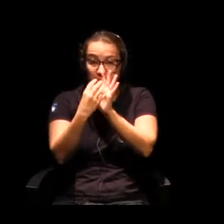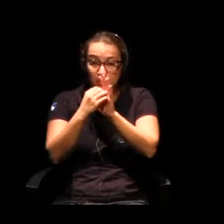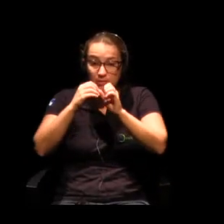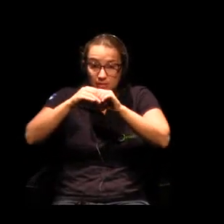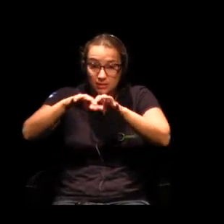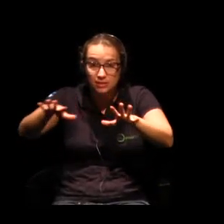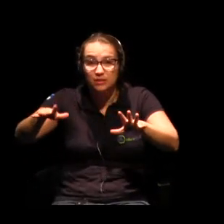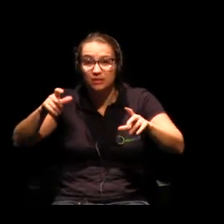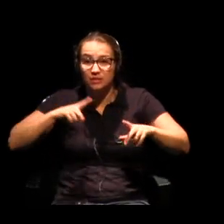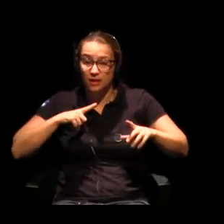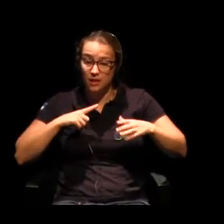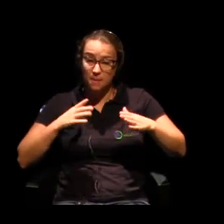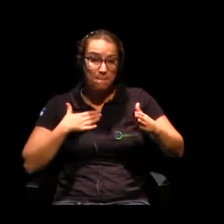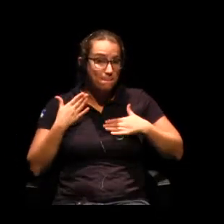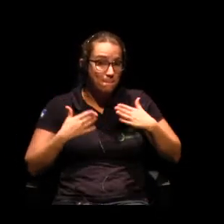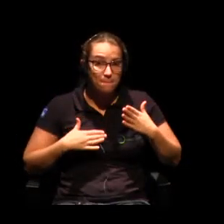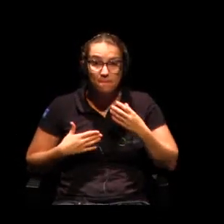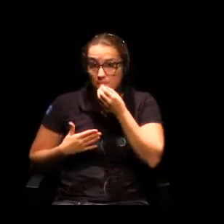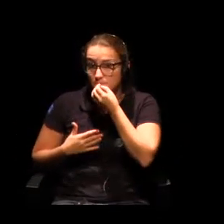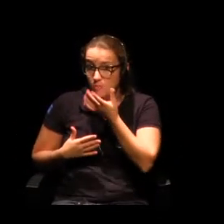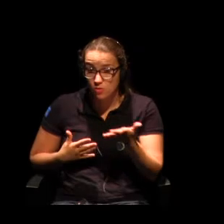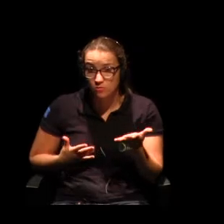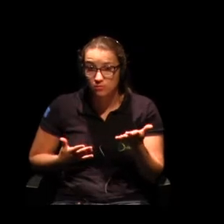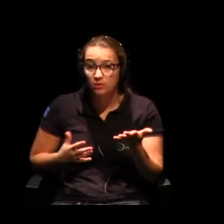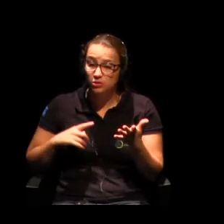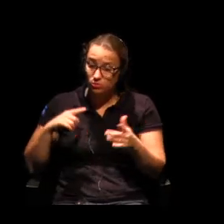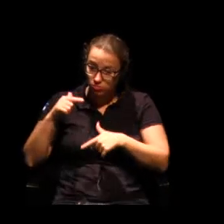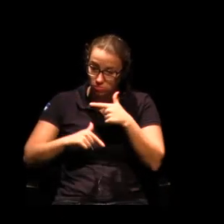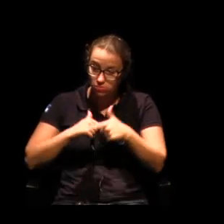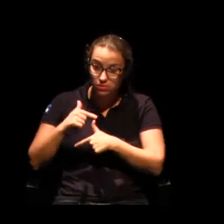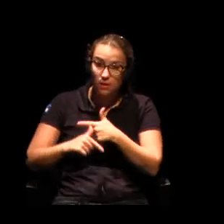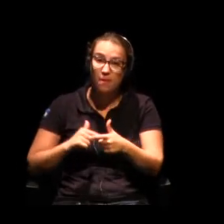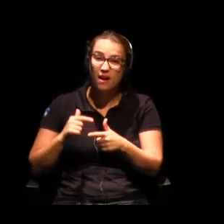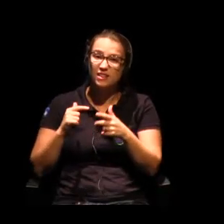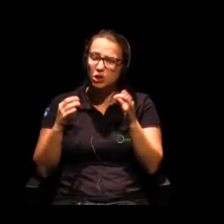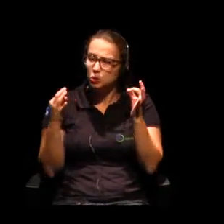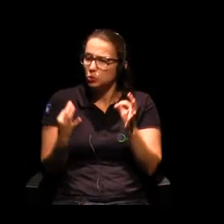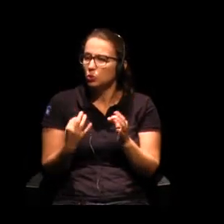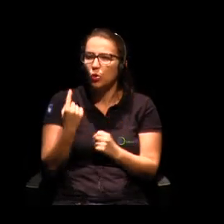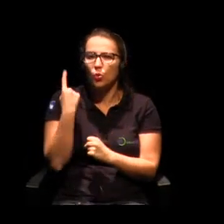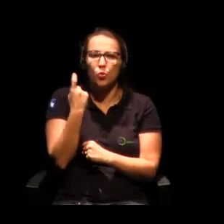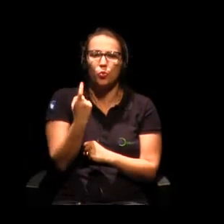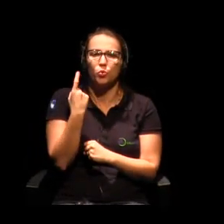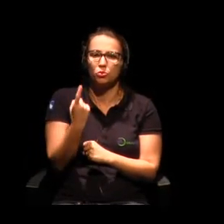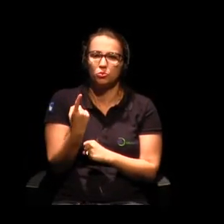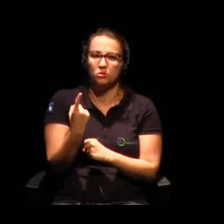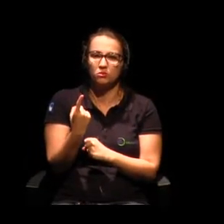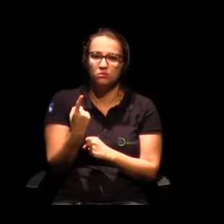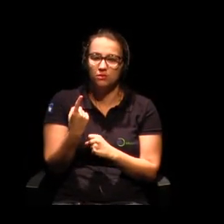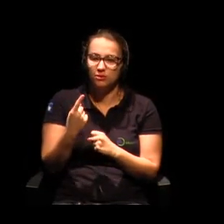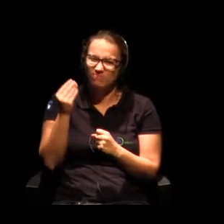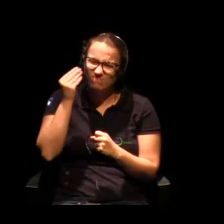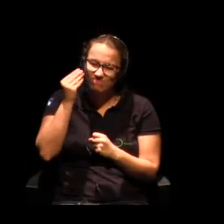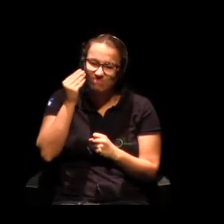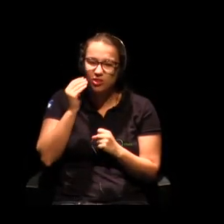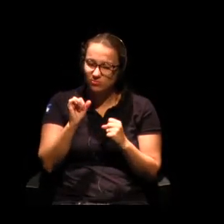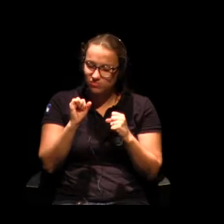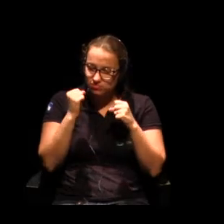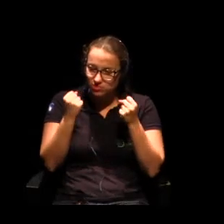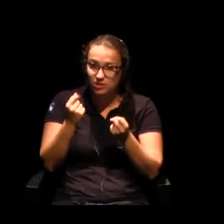são replicados em grandes bacias, tem um grande impacto, e fazemos o trabalho de um modo